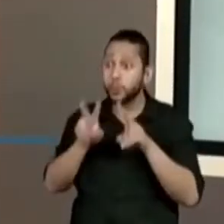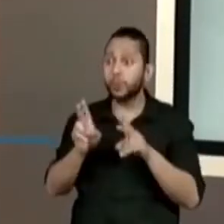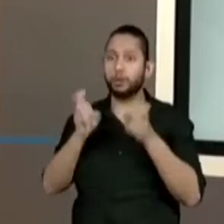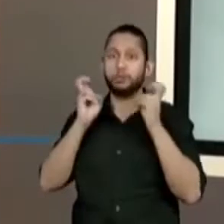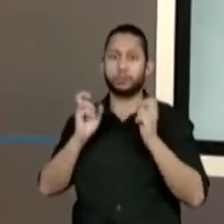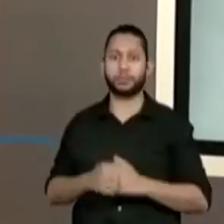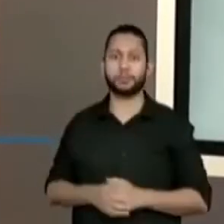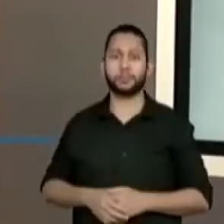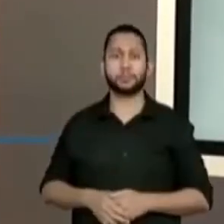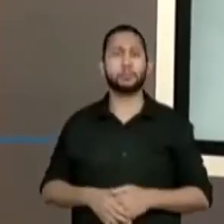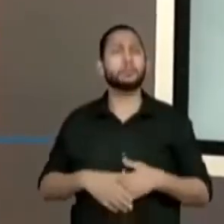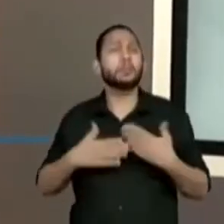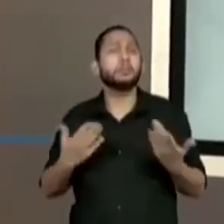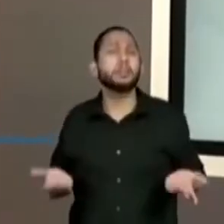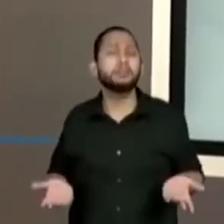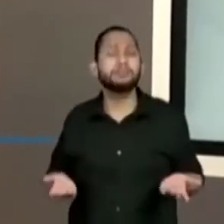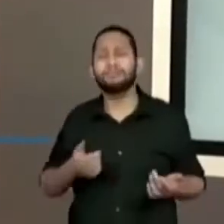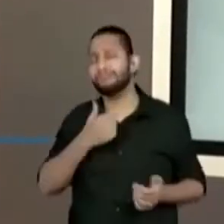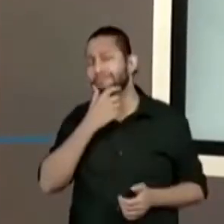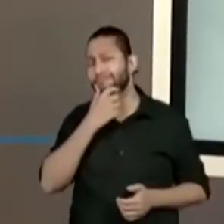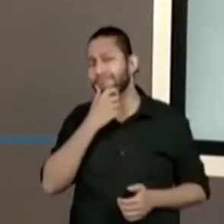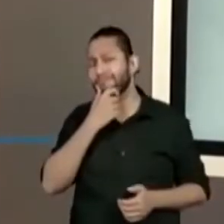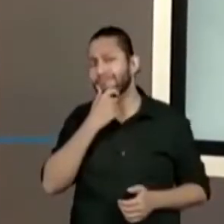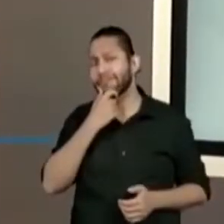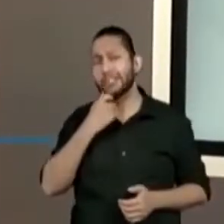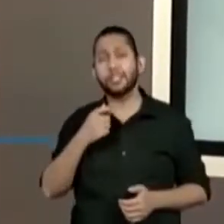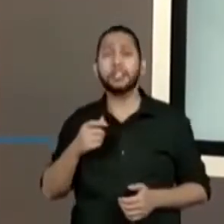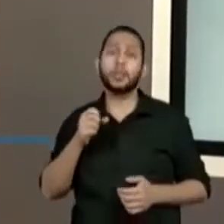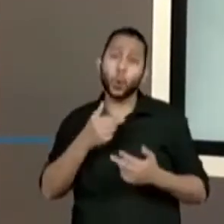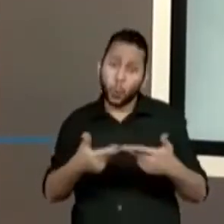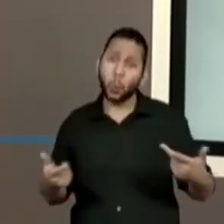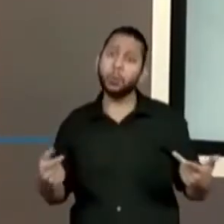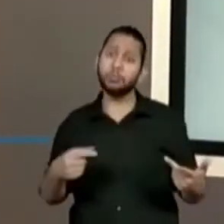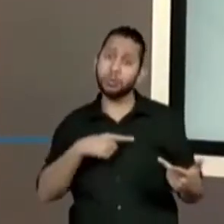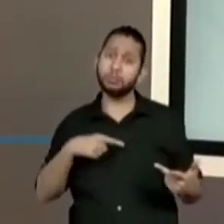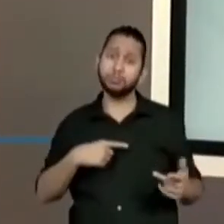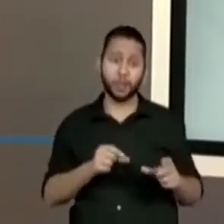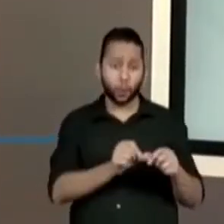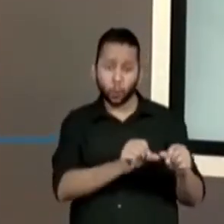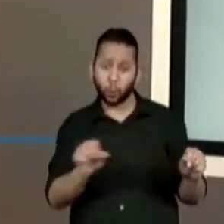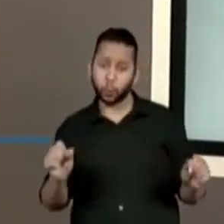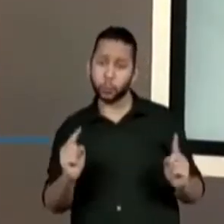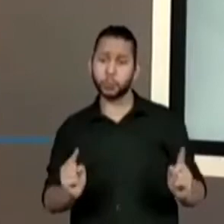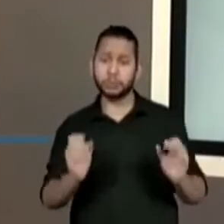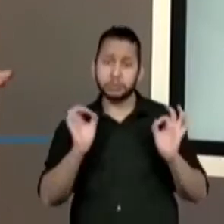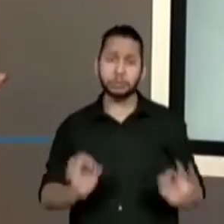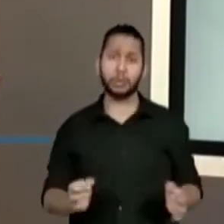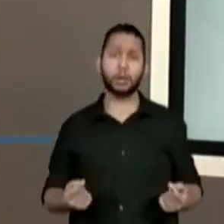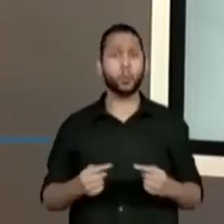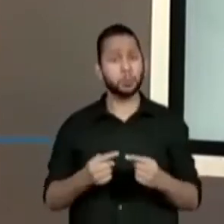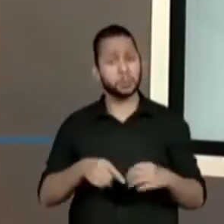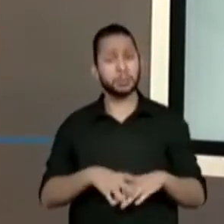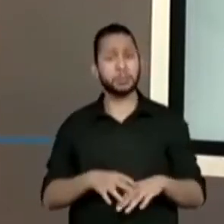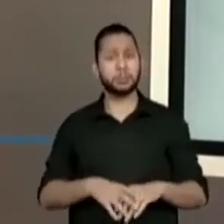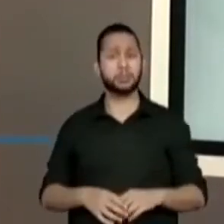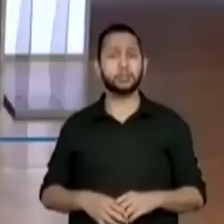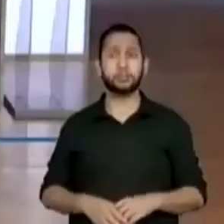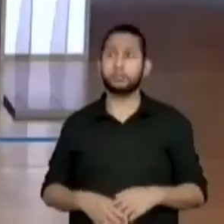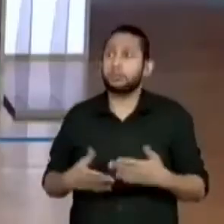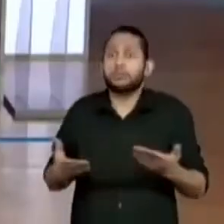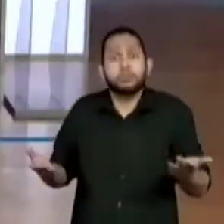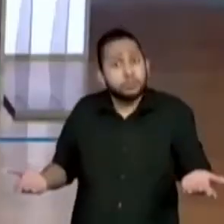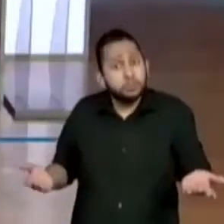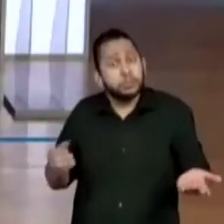estimativa. Mas, professora, se nada tem um valor exato, ainda é matemática? São números.